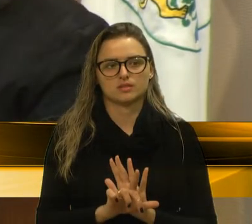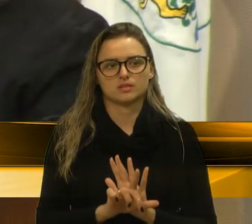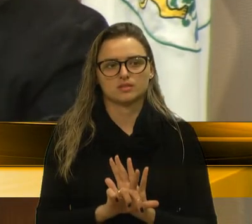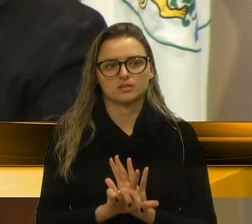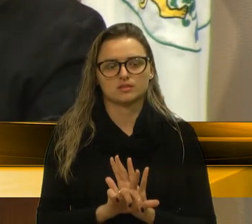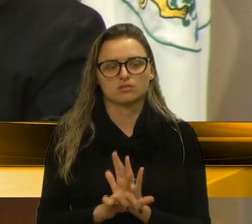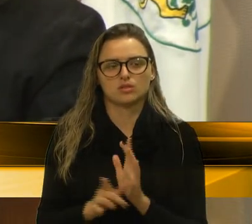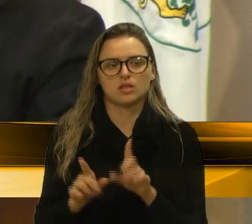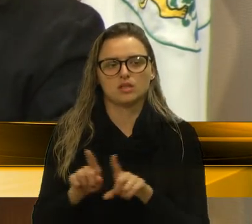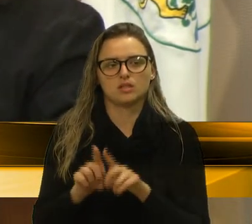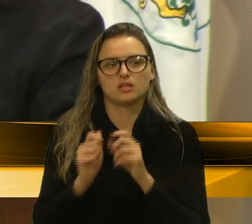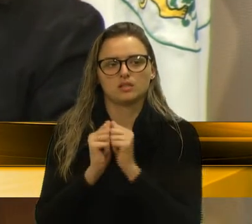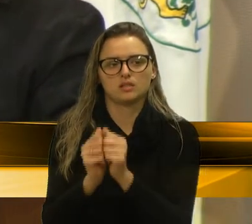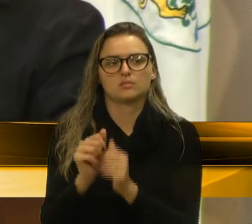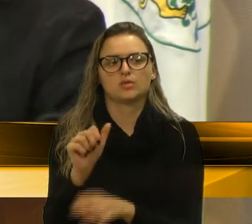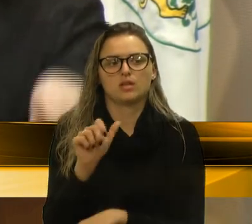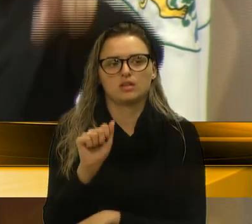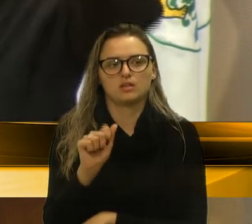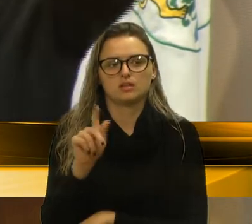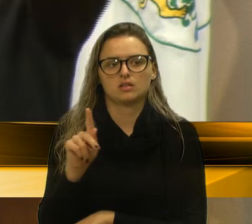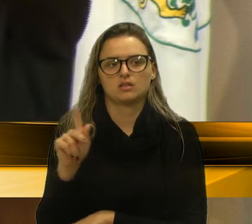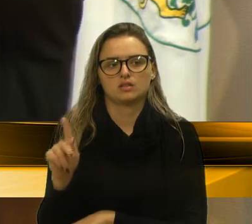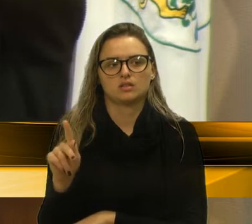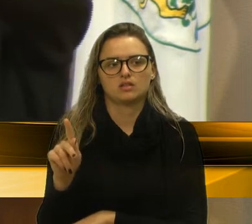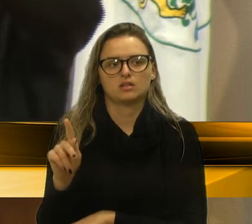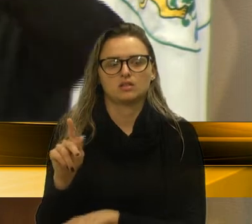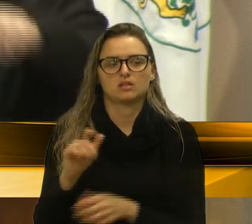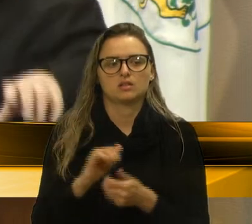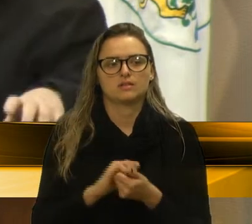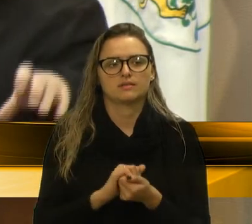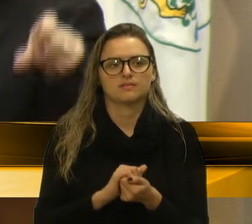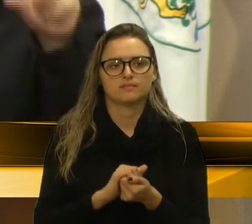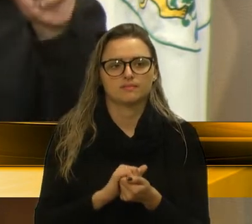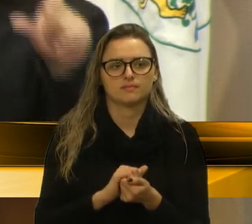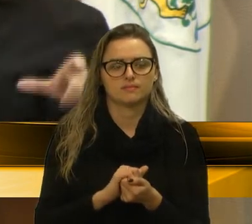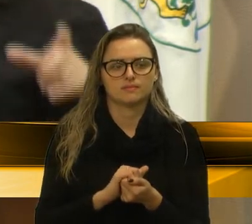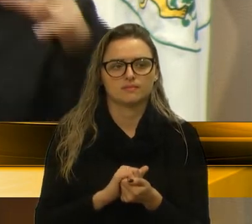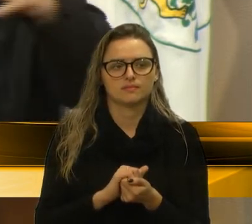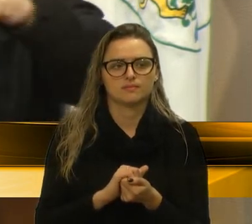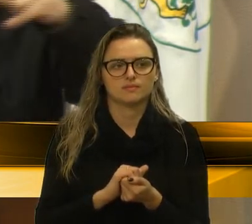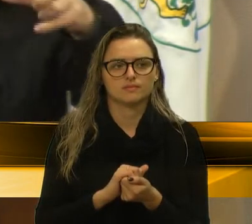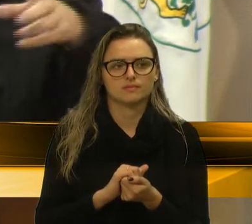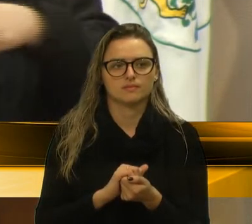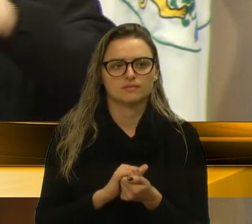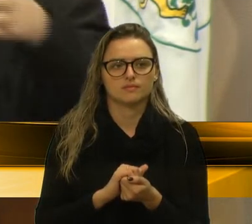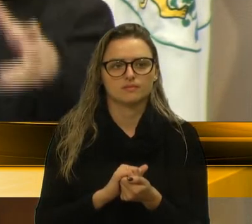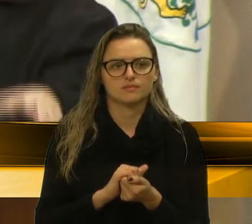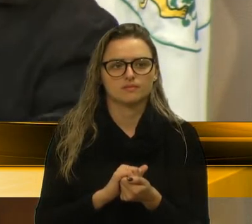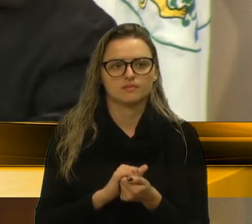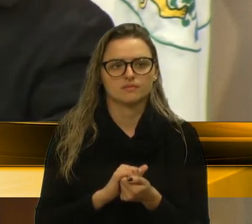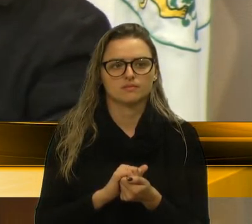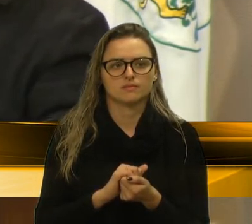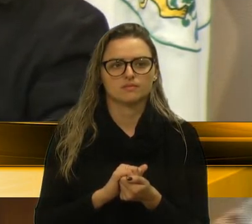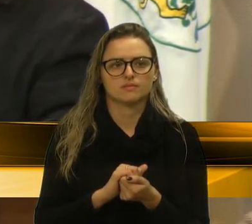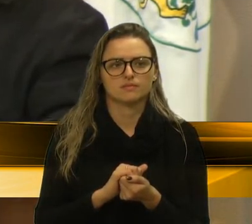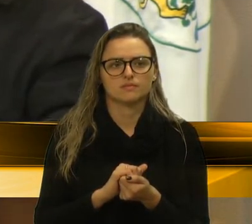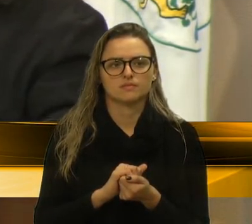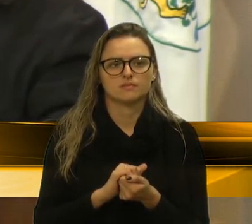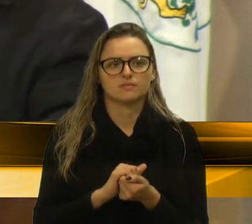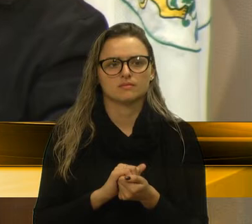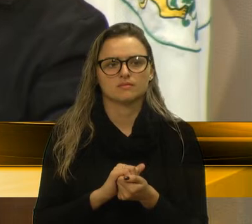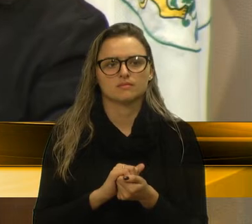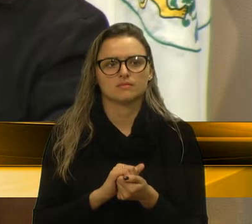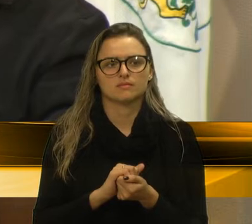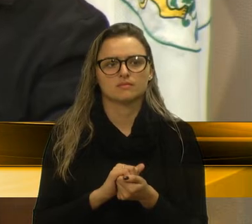permanente, APP, e se colocou um título que talvez não fique de acordo, né? Mas